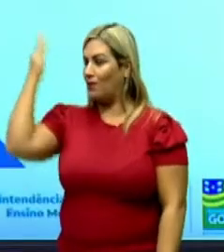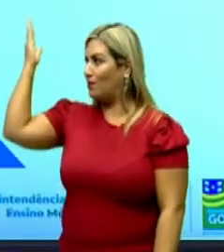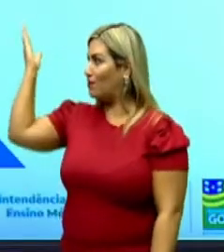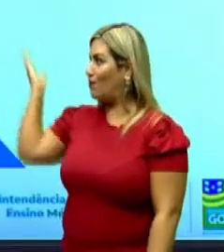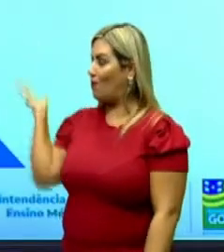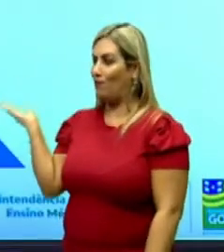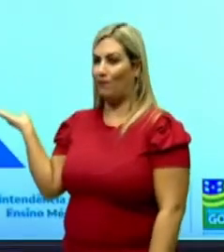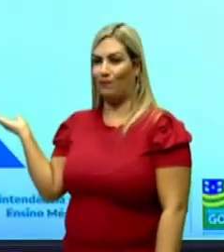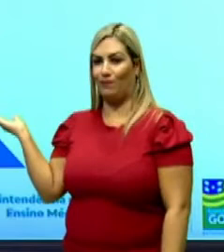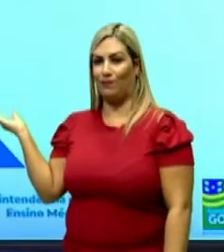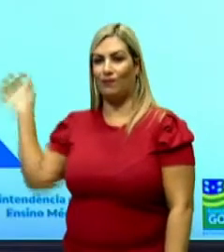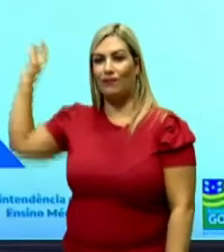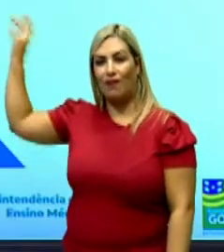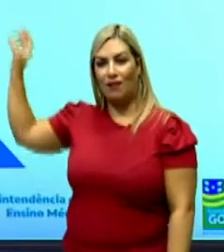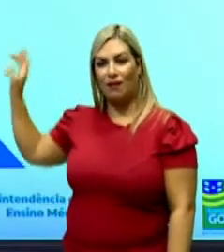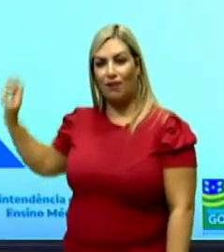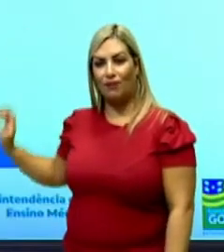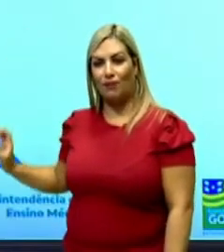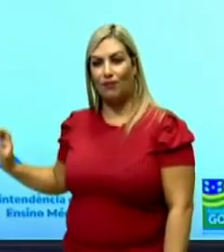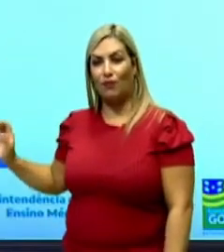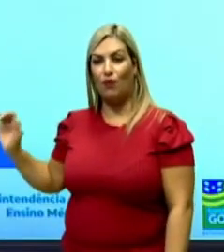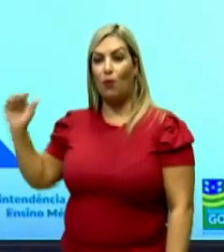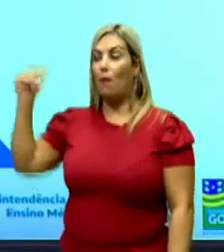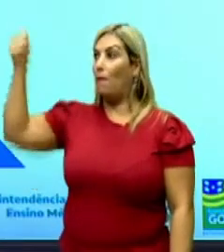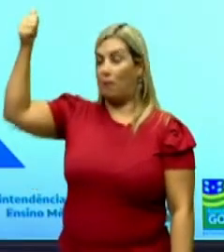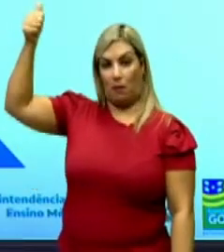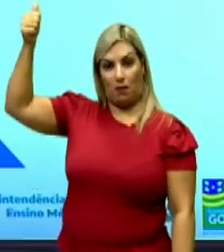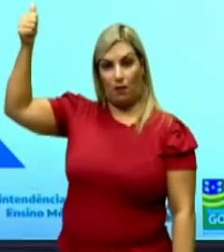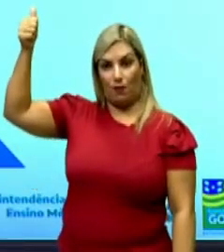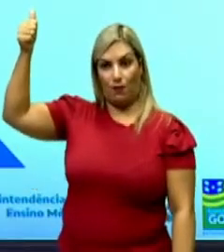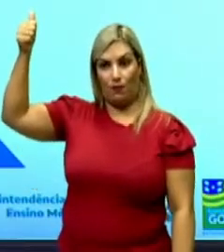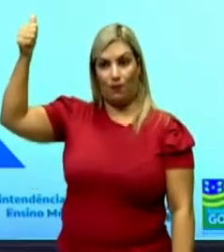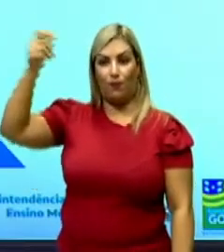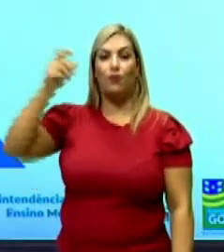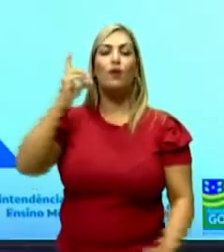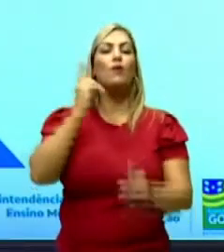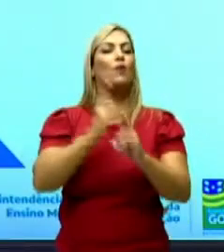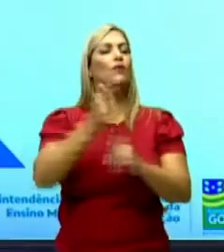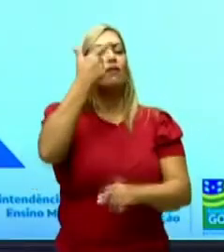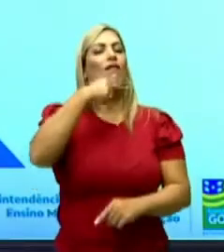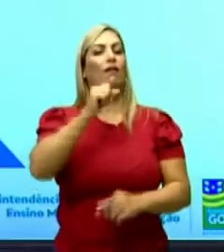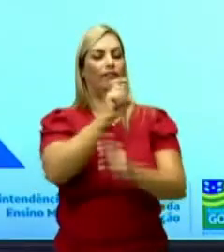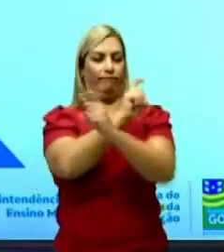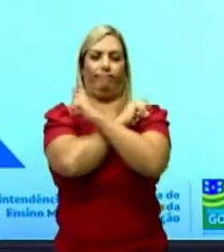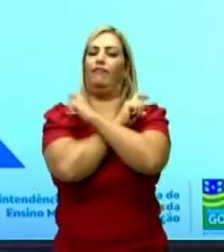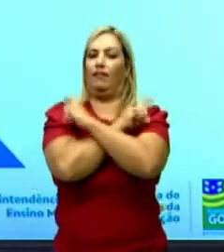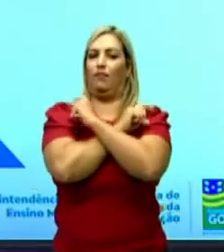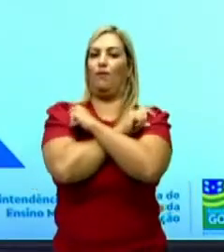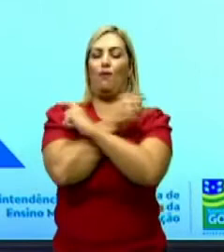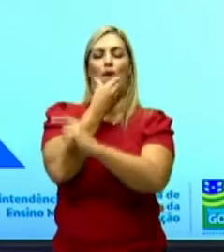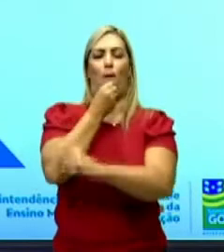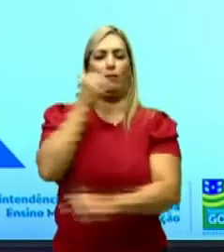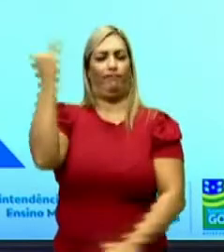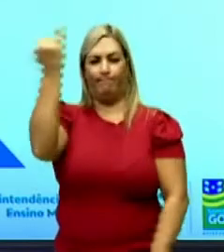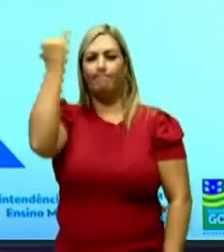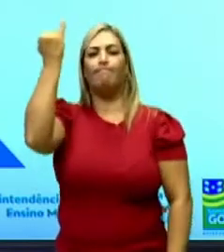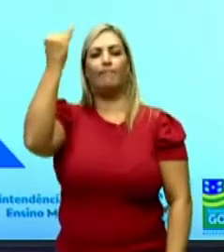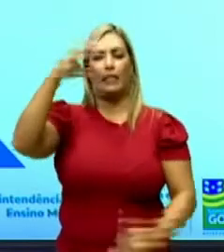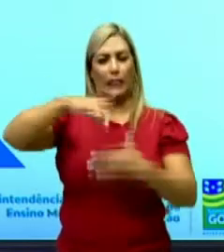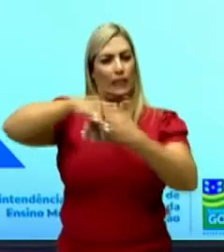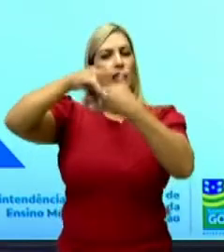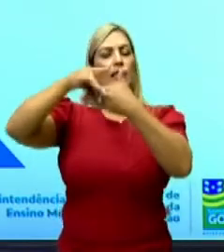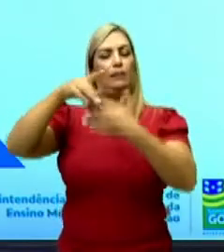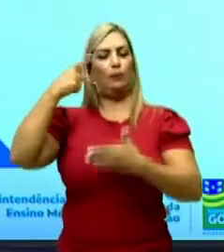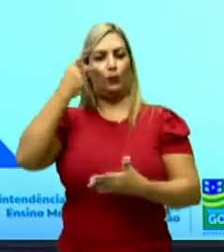isso que eu tô falando né então veja lá no topo da pirâmide você encontra a figura do faraó então ele é o mesmo